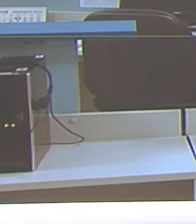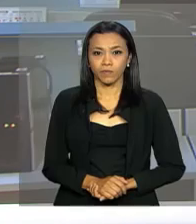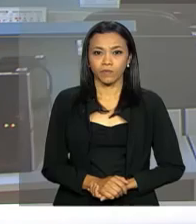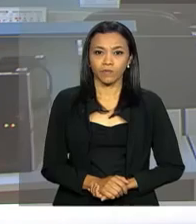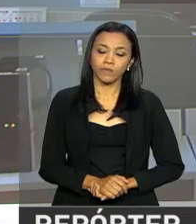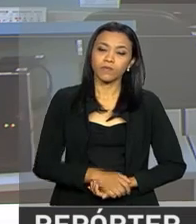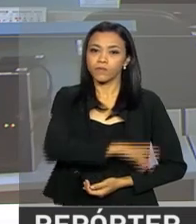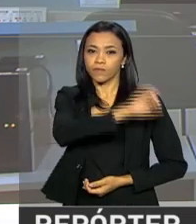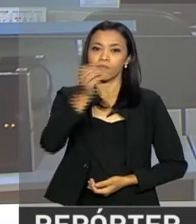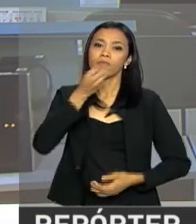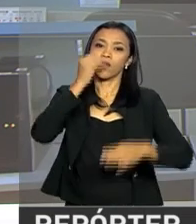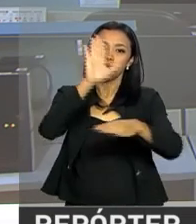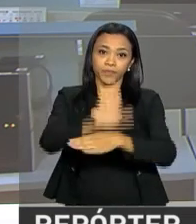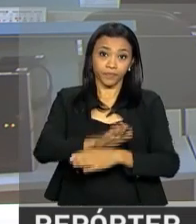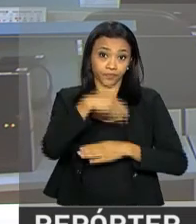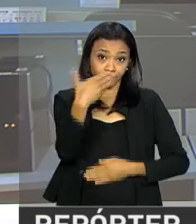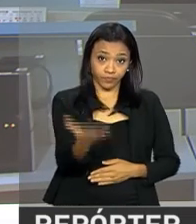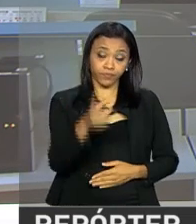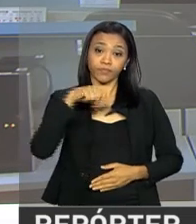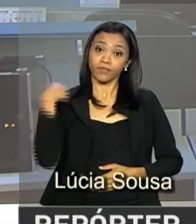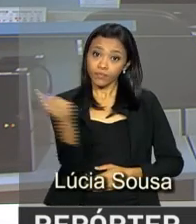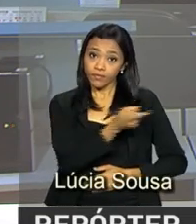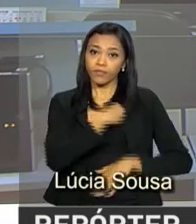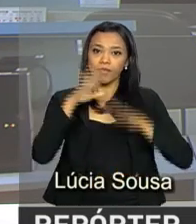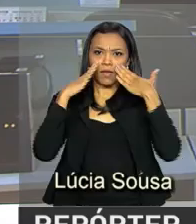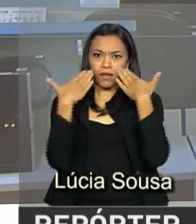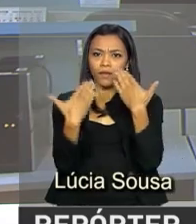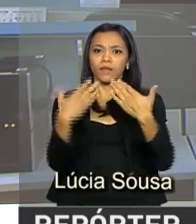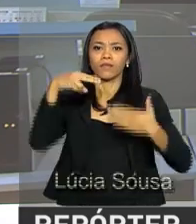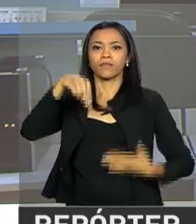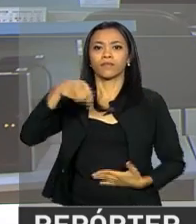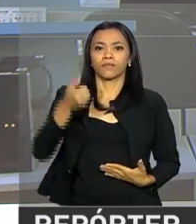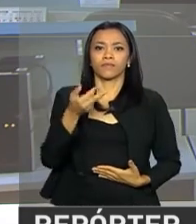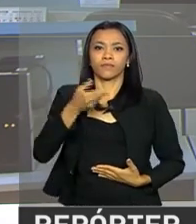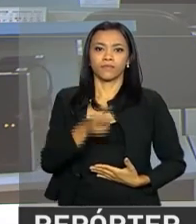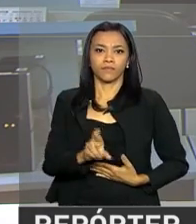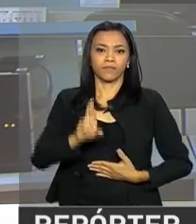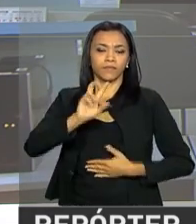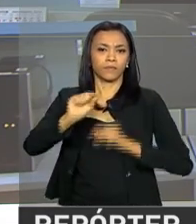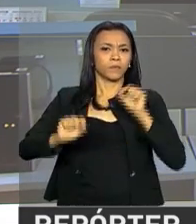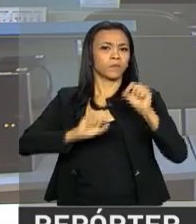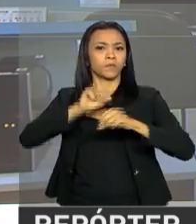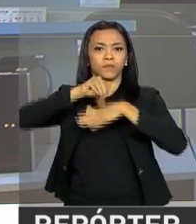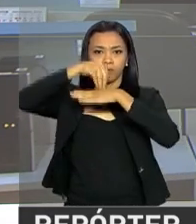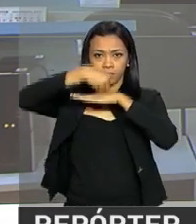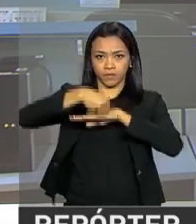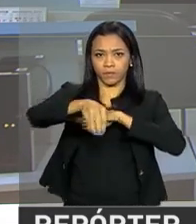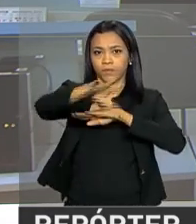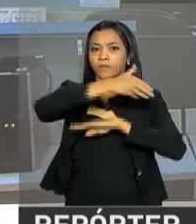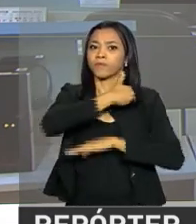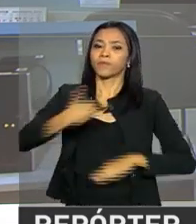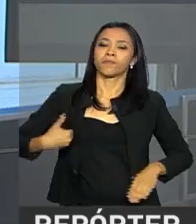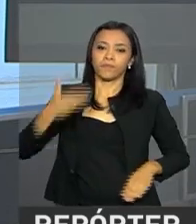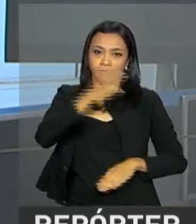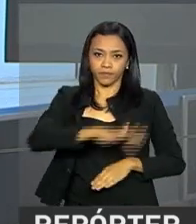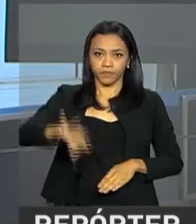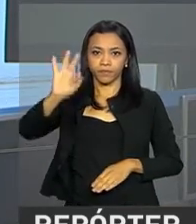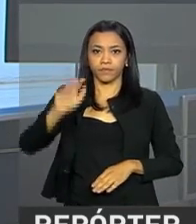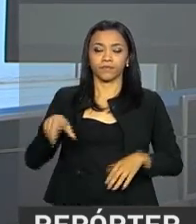lá uma boa tarde pra você estamos de volta com o repórter nbr e as notícias do governo federal